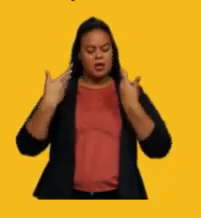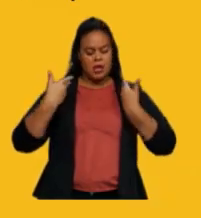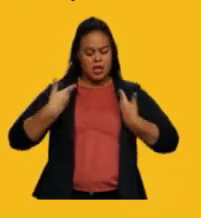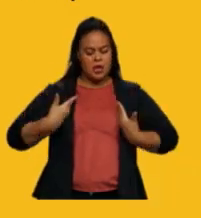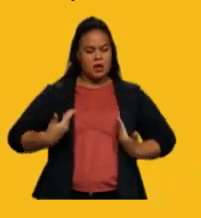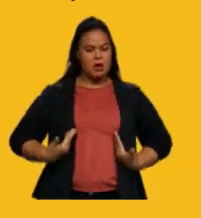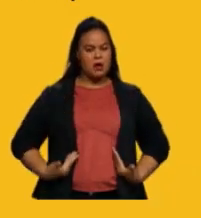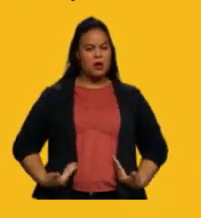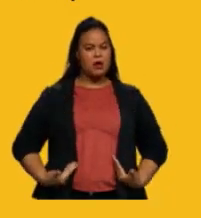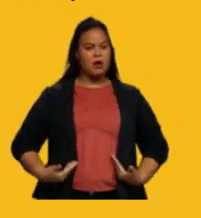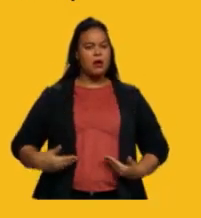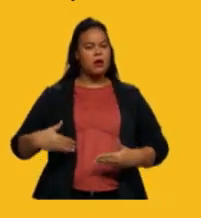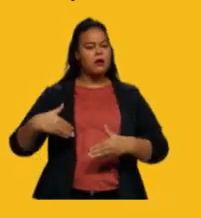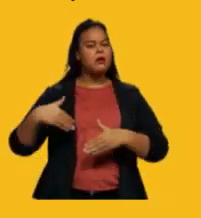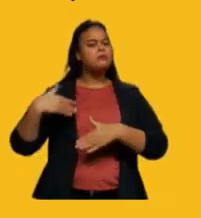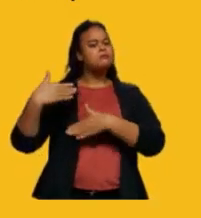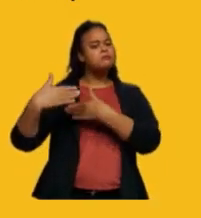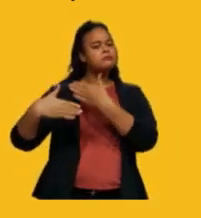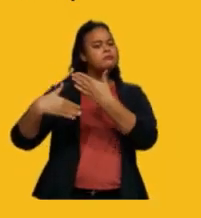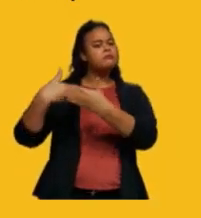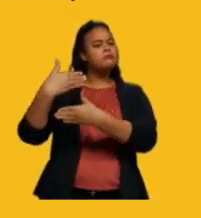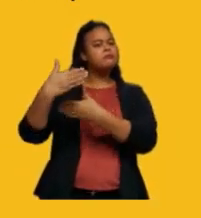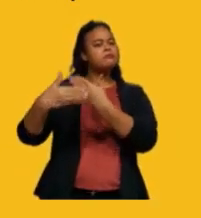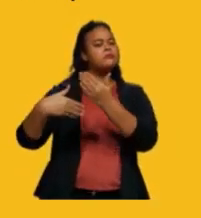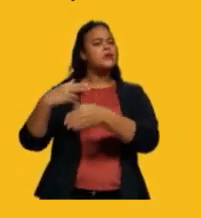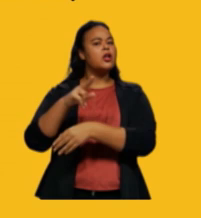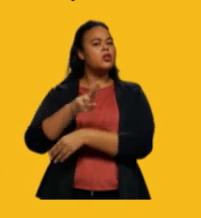já ouviu muito dizer, e a puberdade